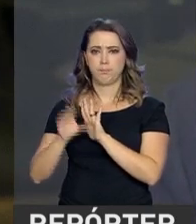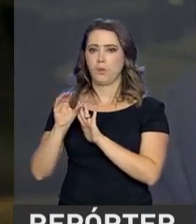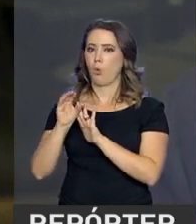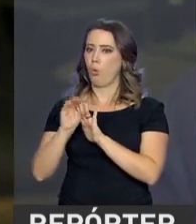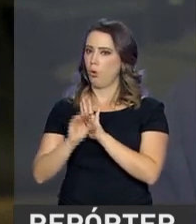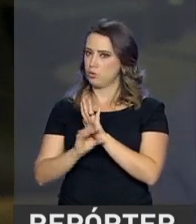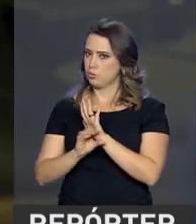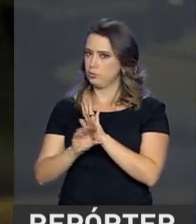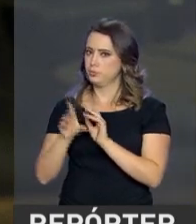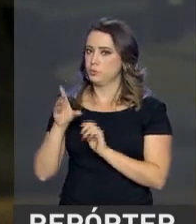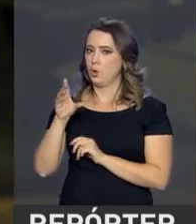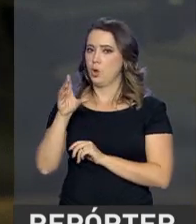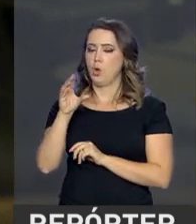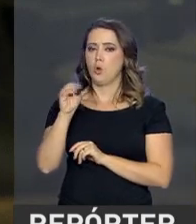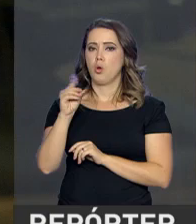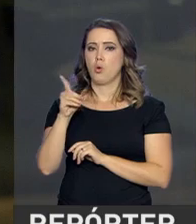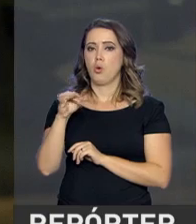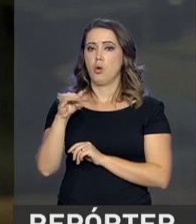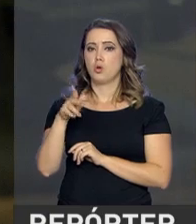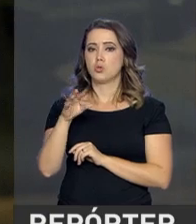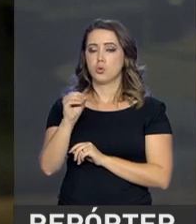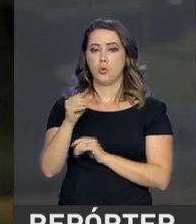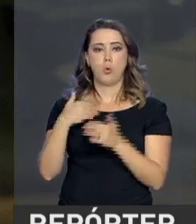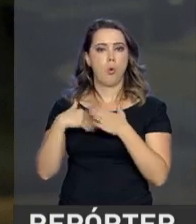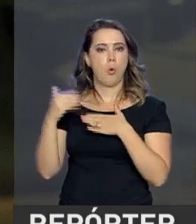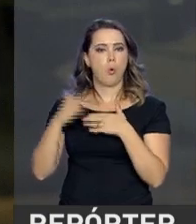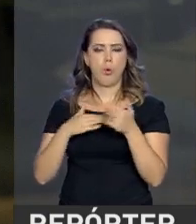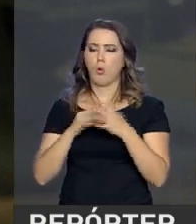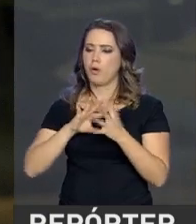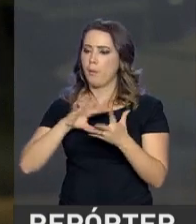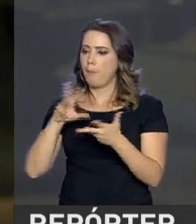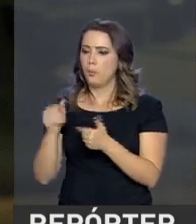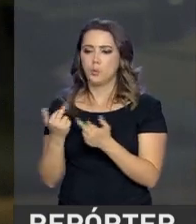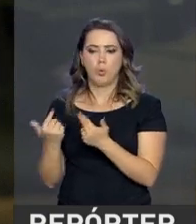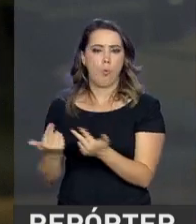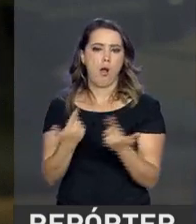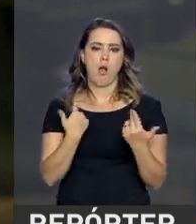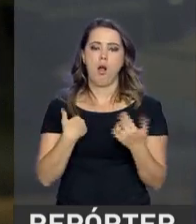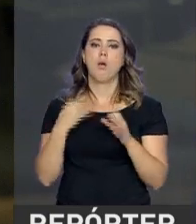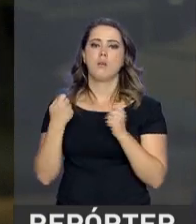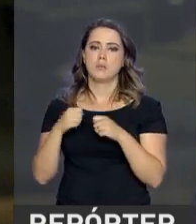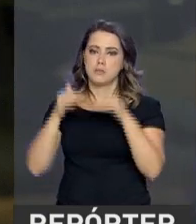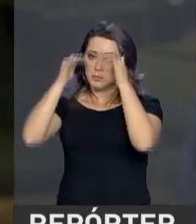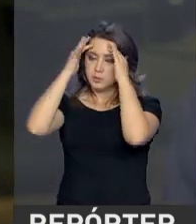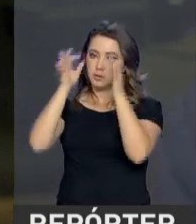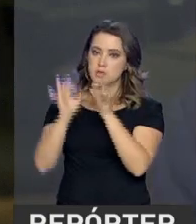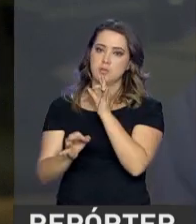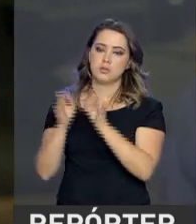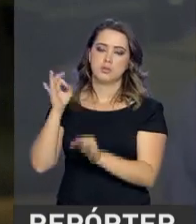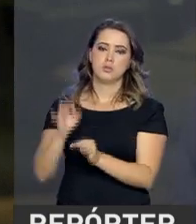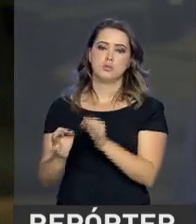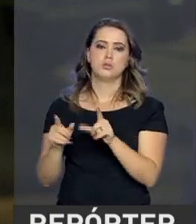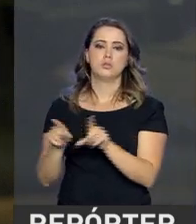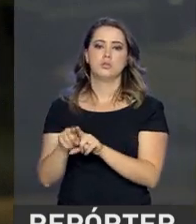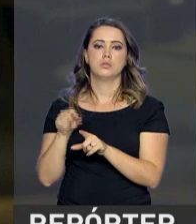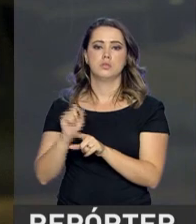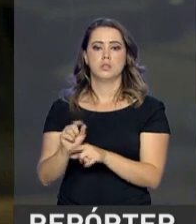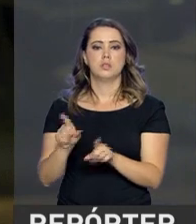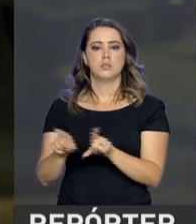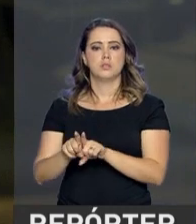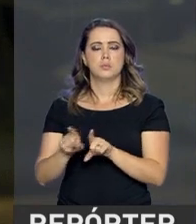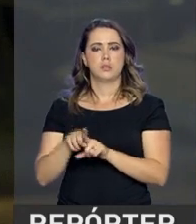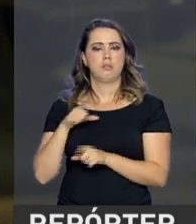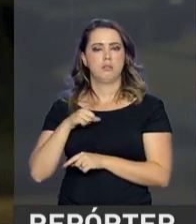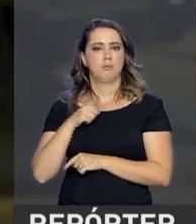tem um código mineral como deve ser qualquer código moral de um mundo que executem a jurisprudência tem o cabelo branco e que tenha